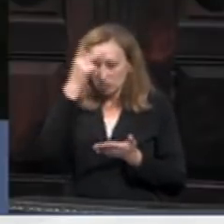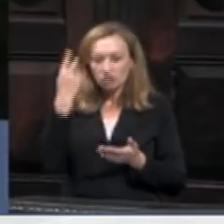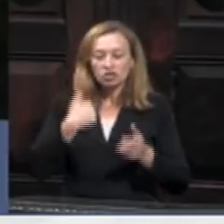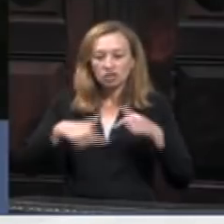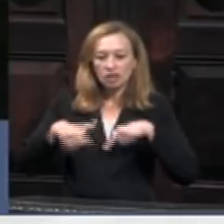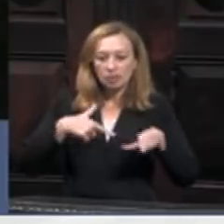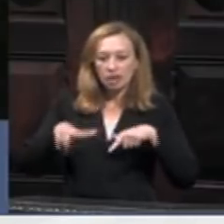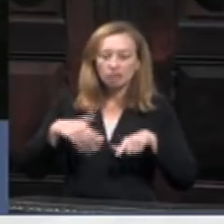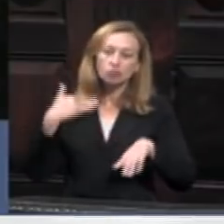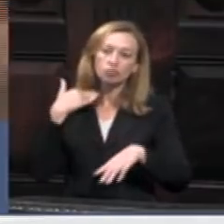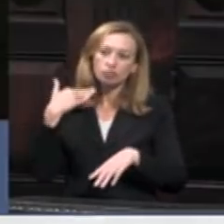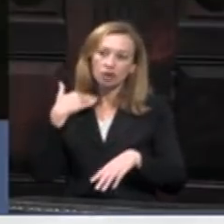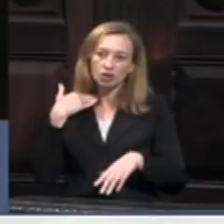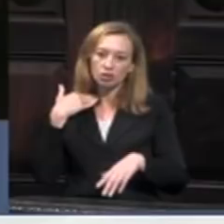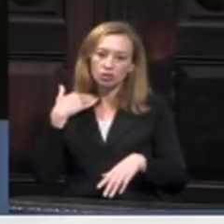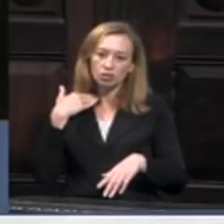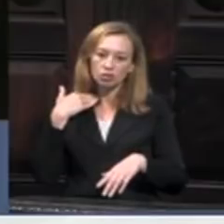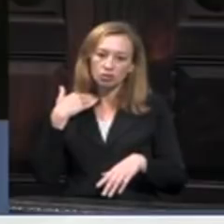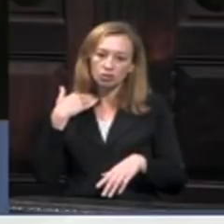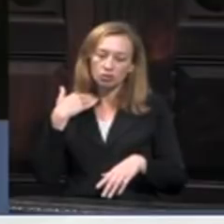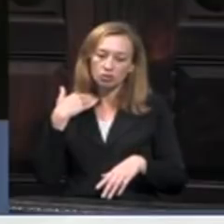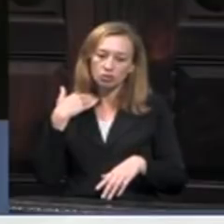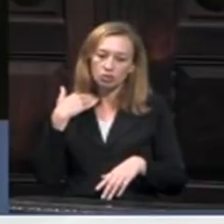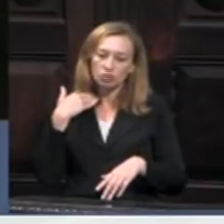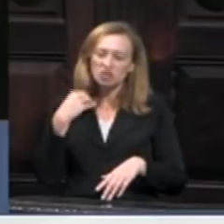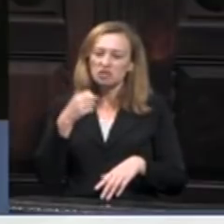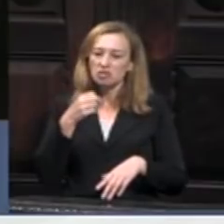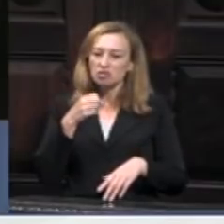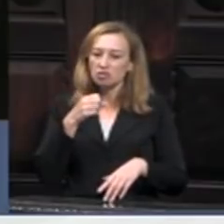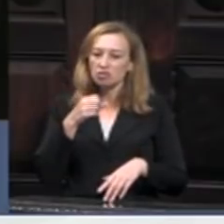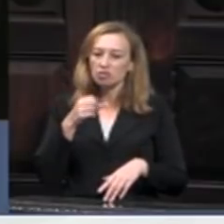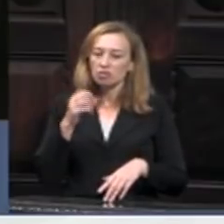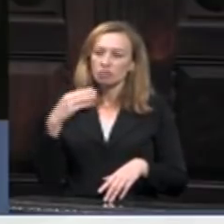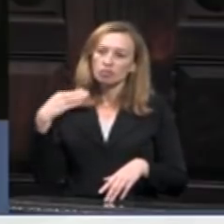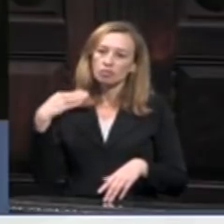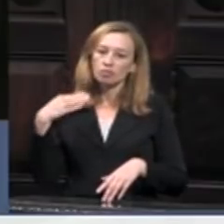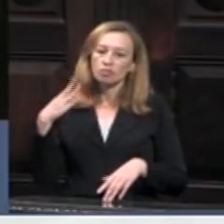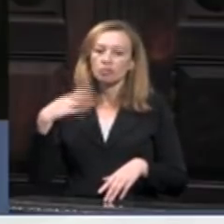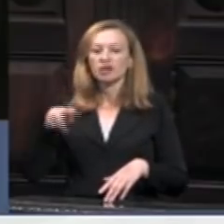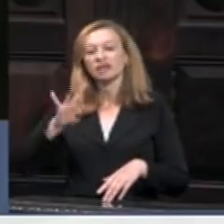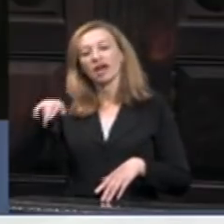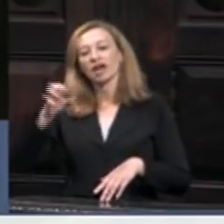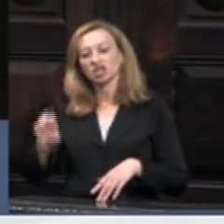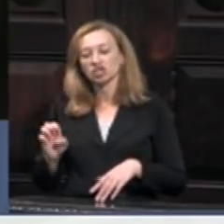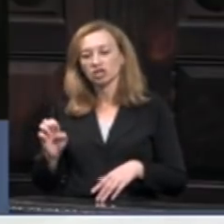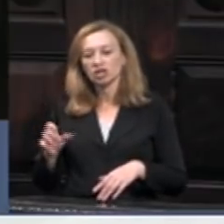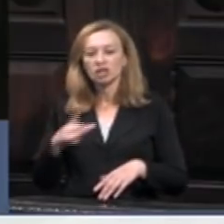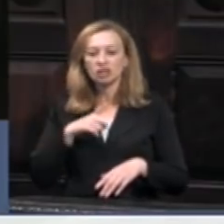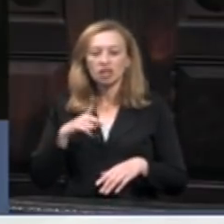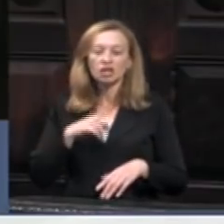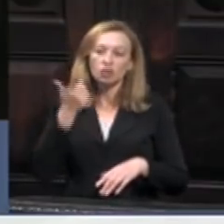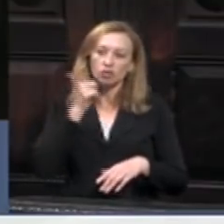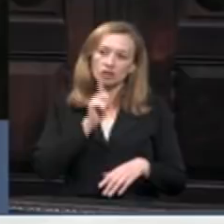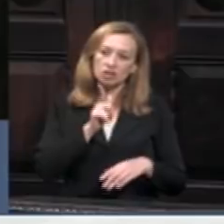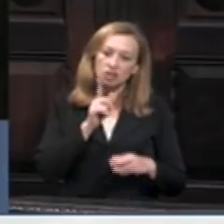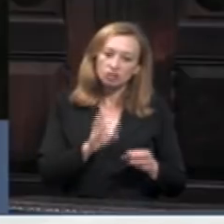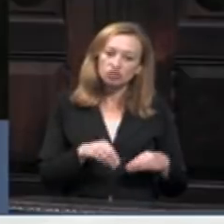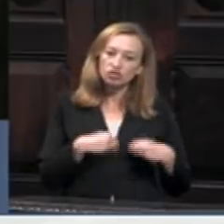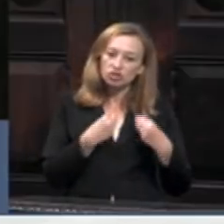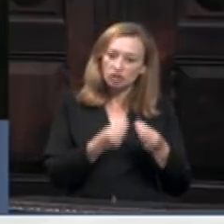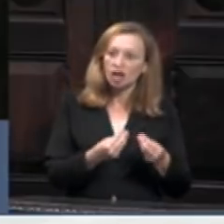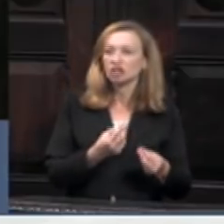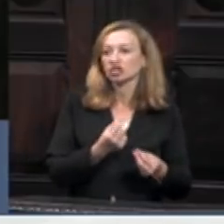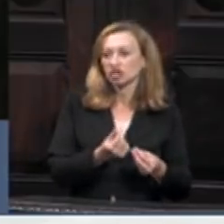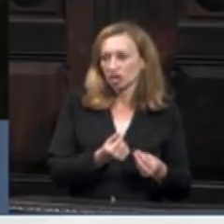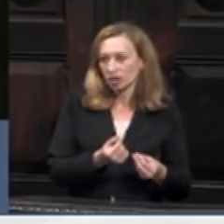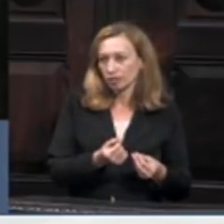terão condições de capitalizar o Rio Previdência com 60, 70 mil reais para que eles possam fazer